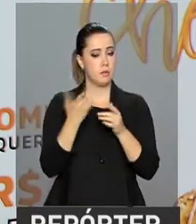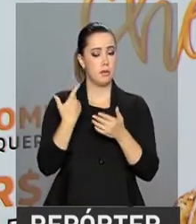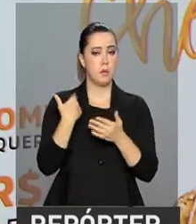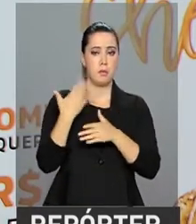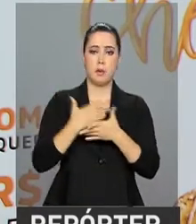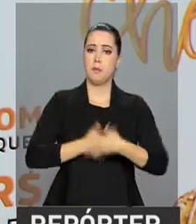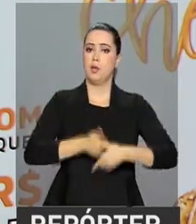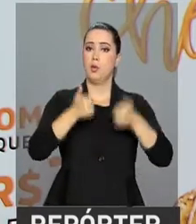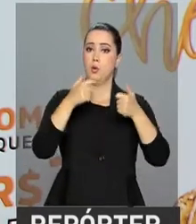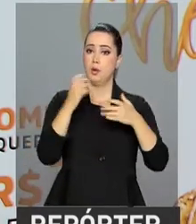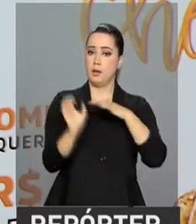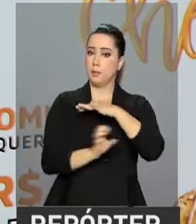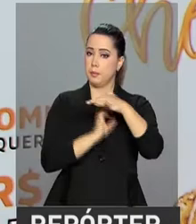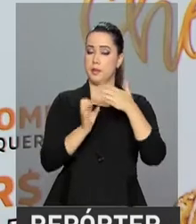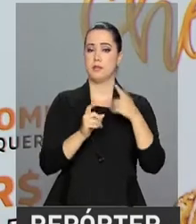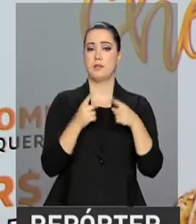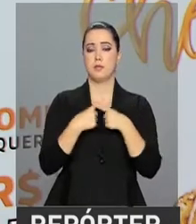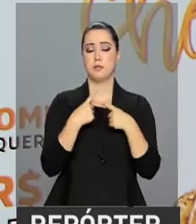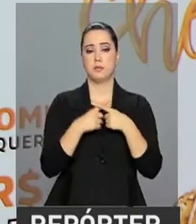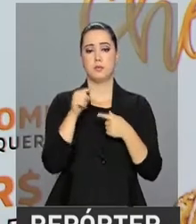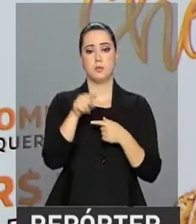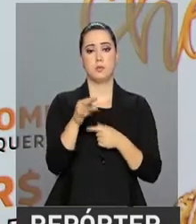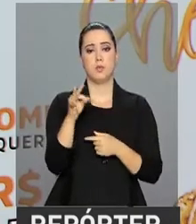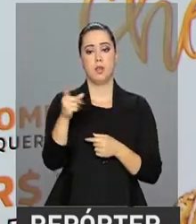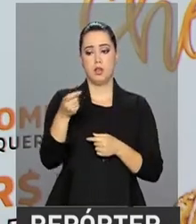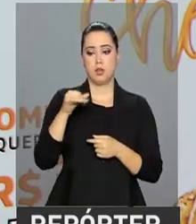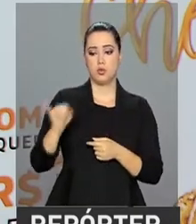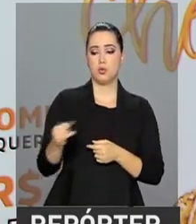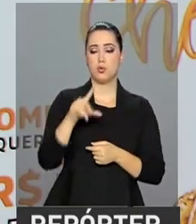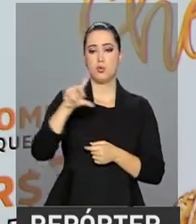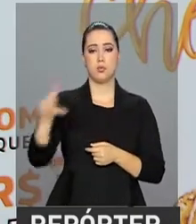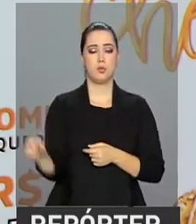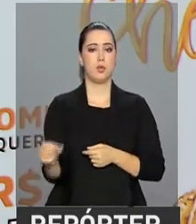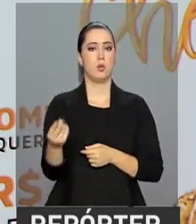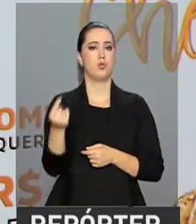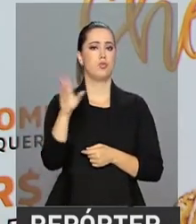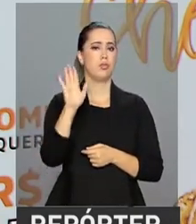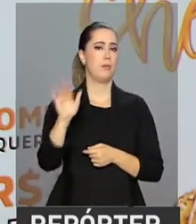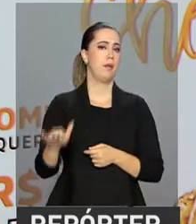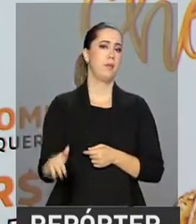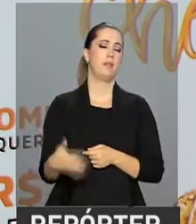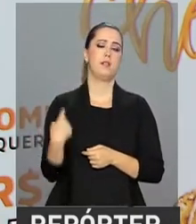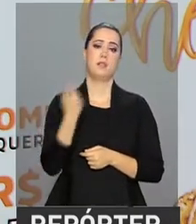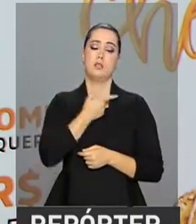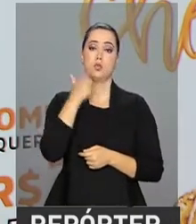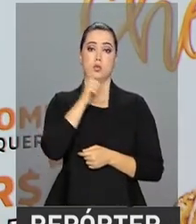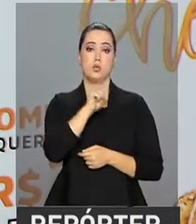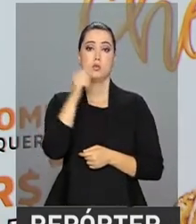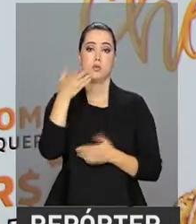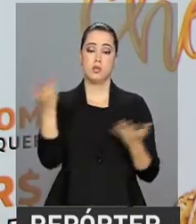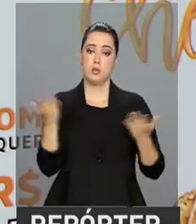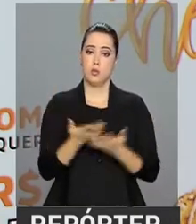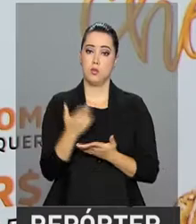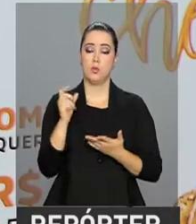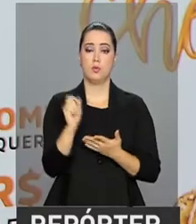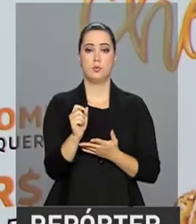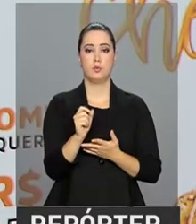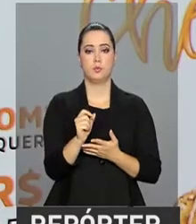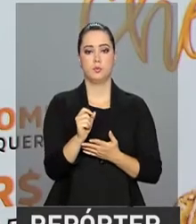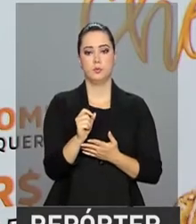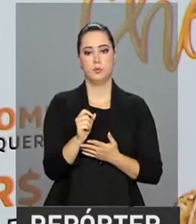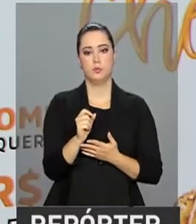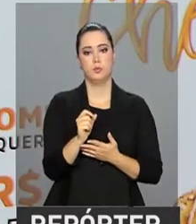negócio por conta dessa taxa de juros baixa então o dinheiro mais baixo que a gente consegue no mercado para captar